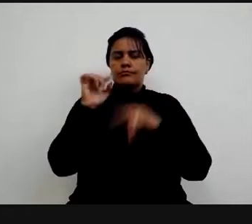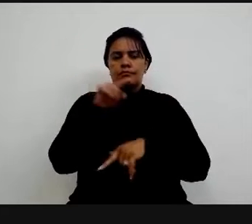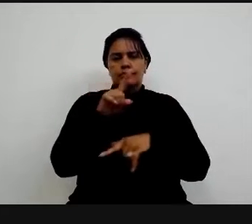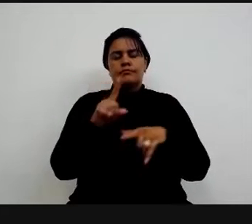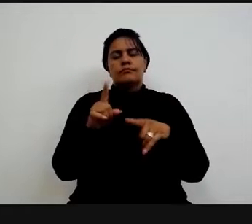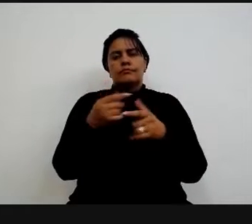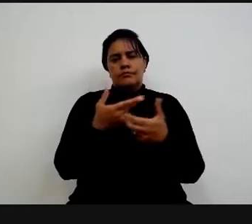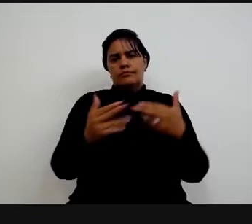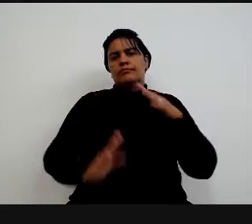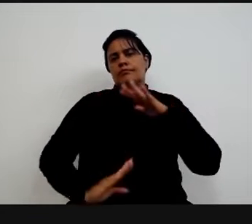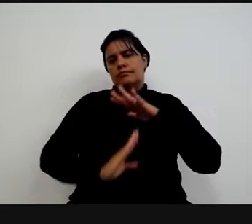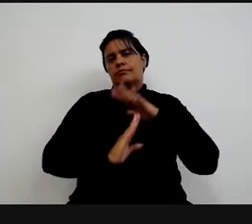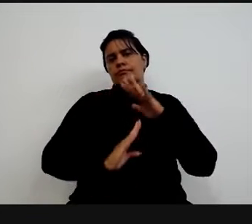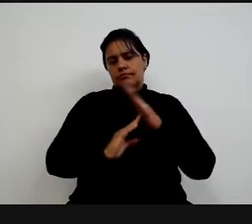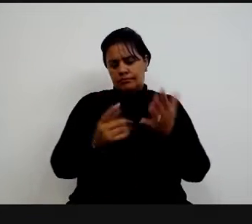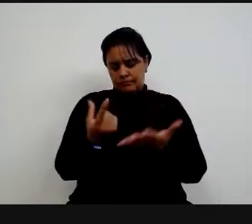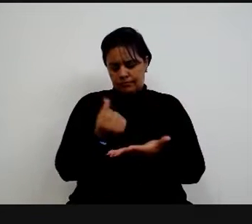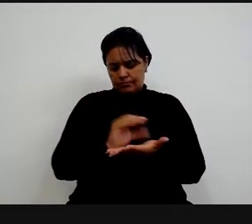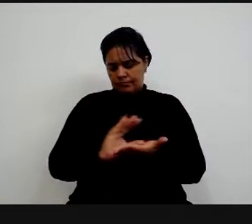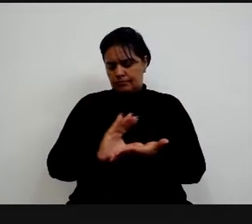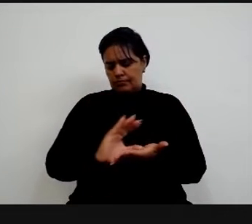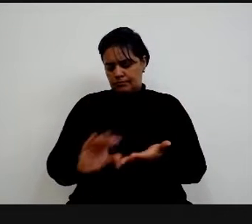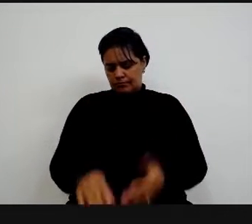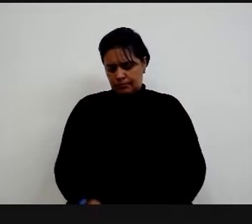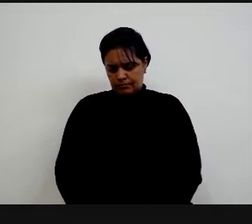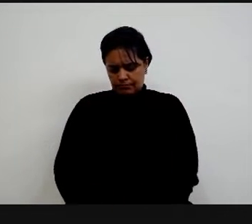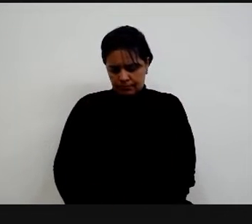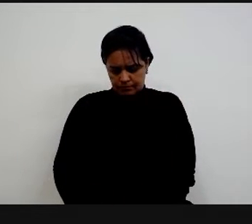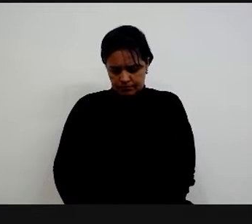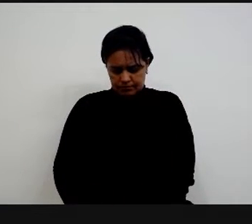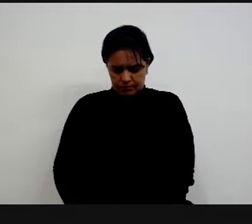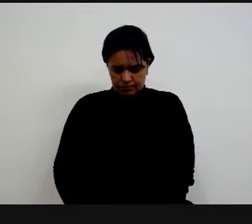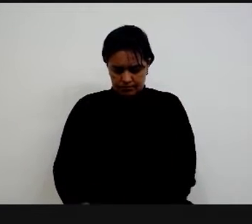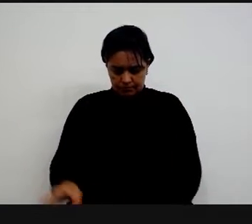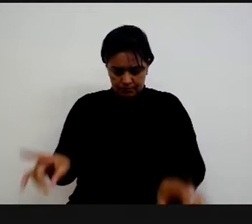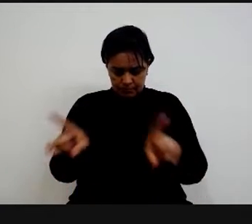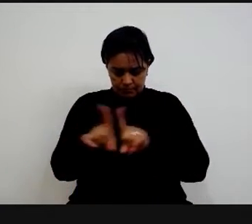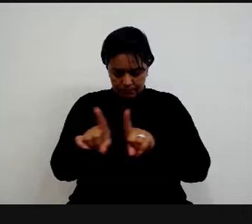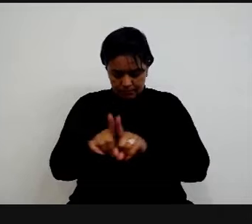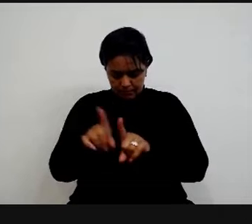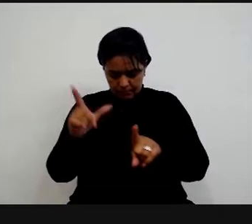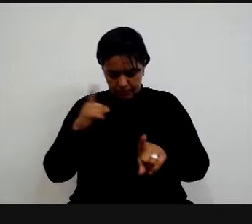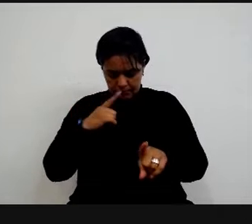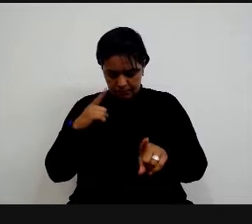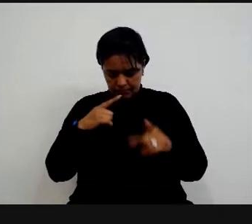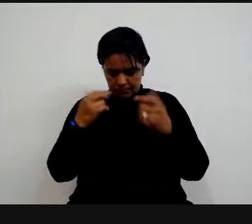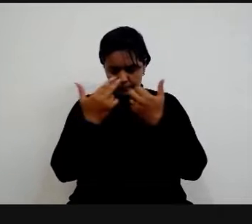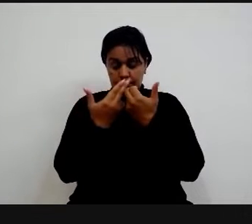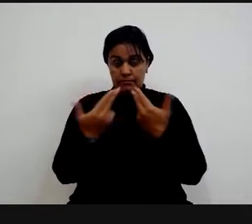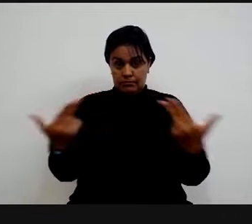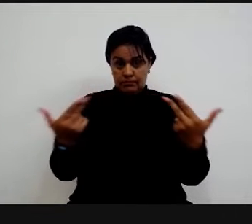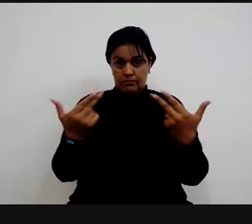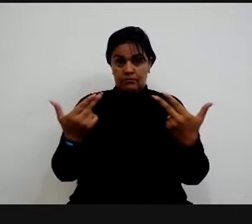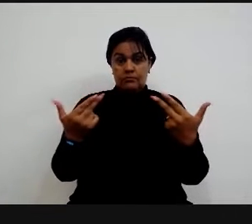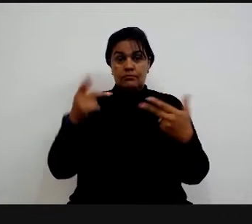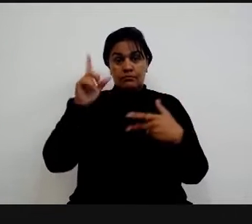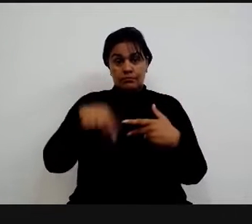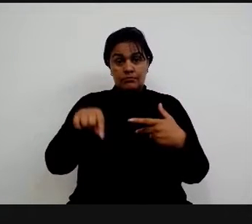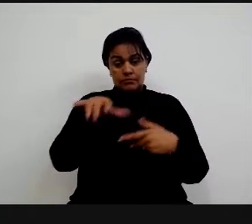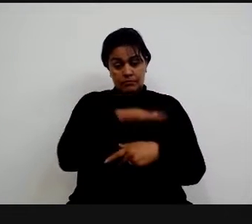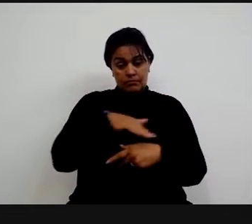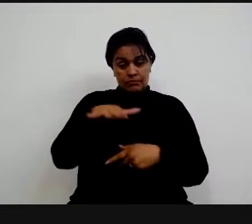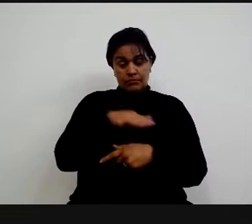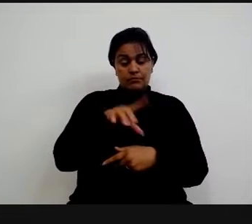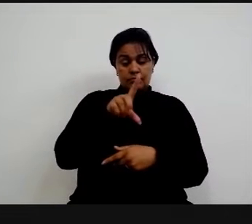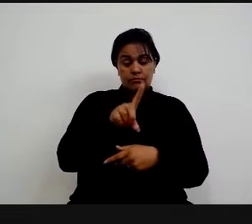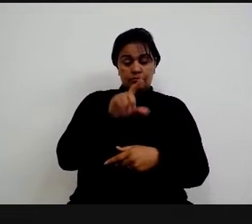limitações orçamentárias. Para além disso, temos também demandas de um mundo digital, onde